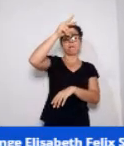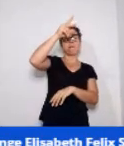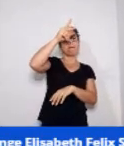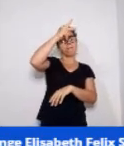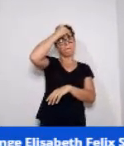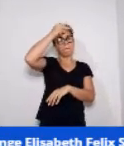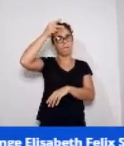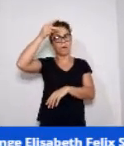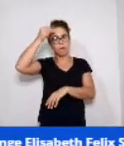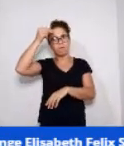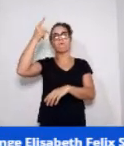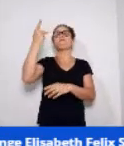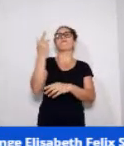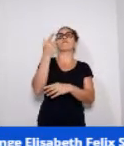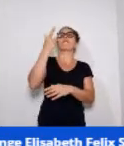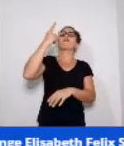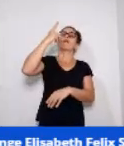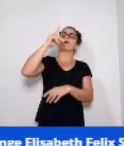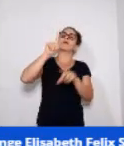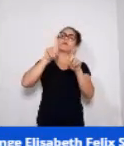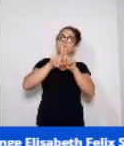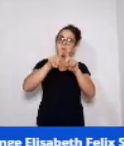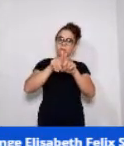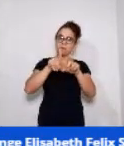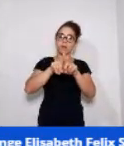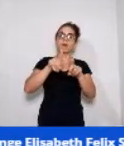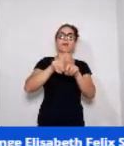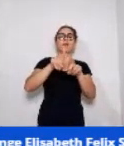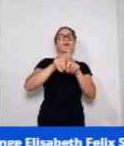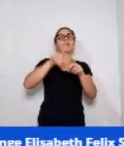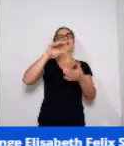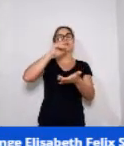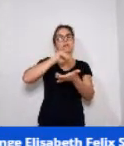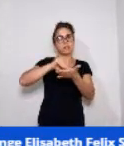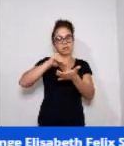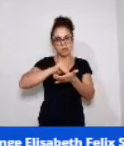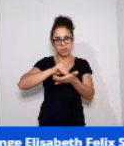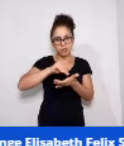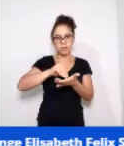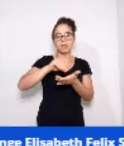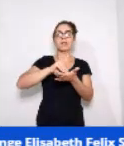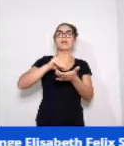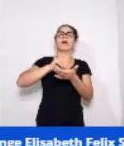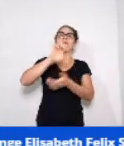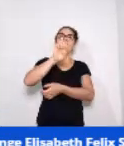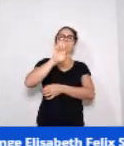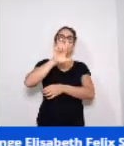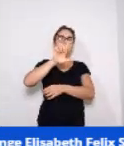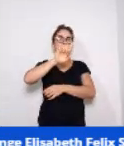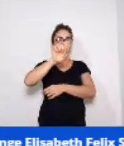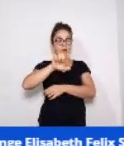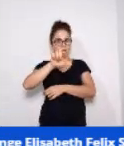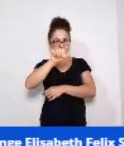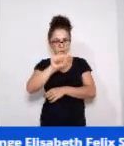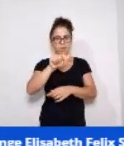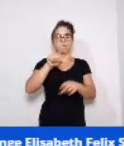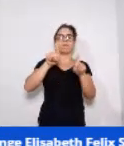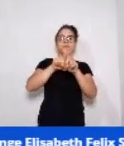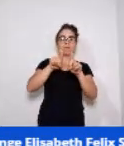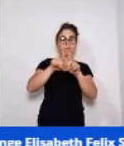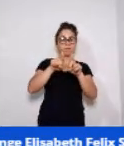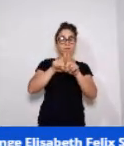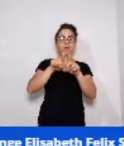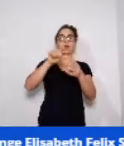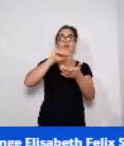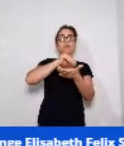nossa vice-prefeita Adriane Lopes, nossa secretária de Educação Elza Fernandes, nossa secretária adjunta